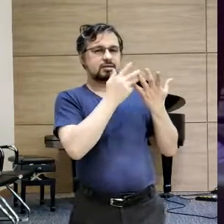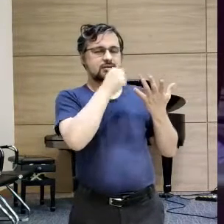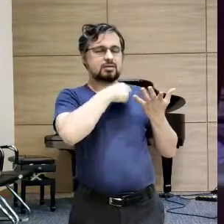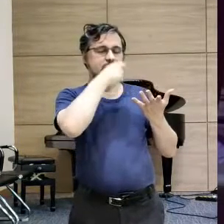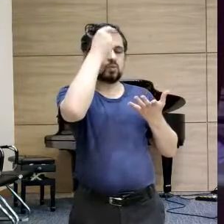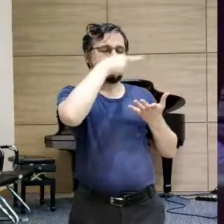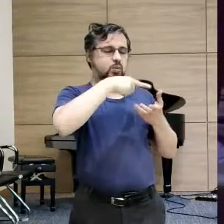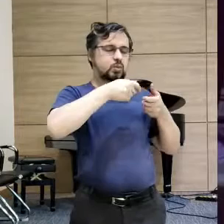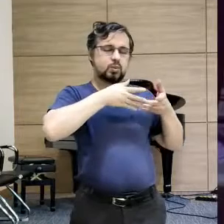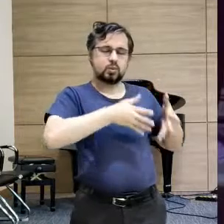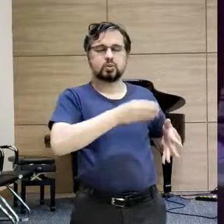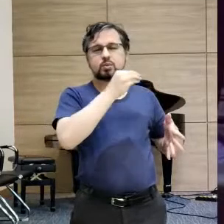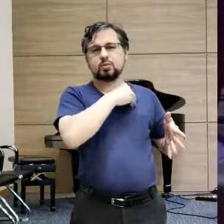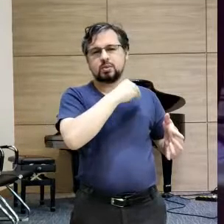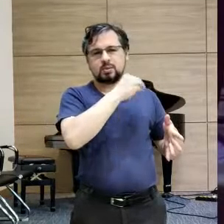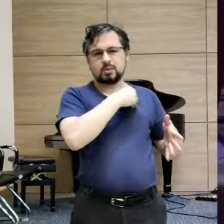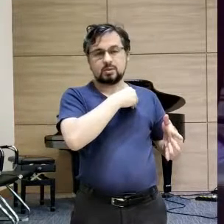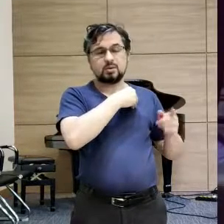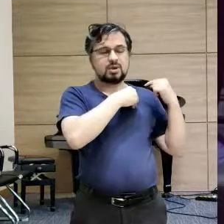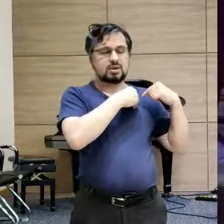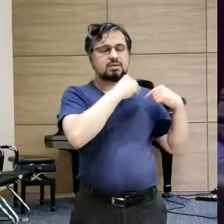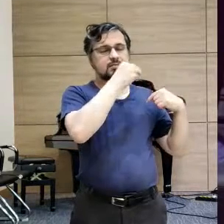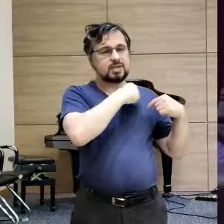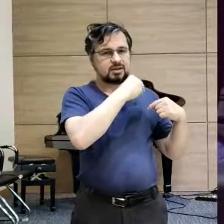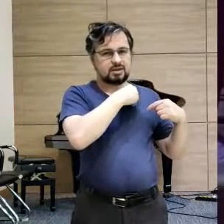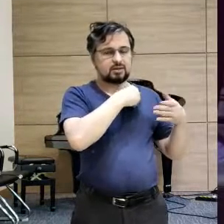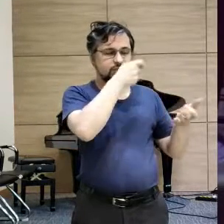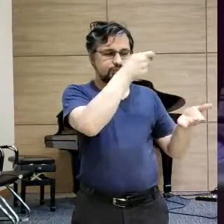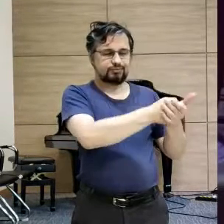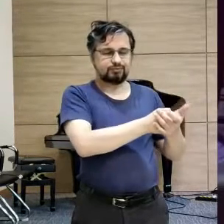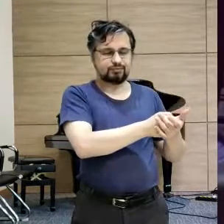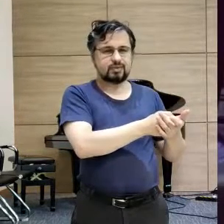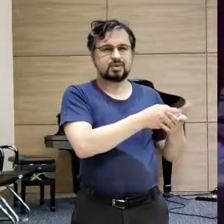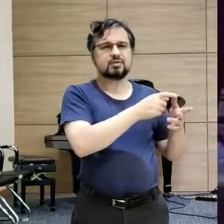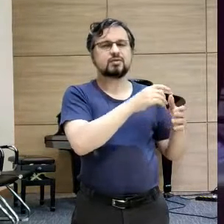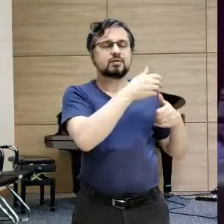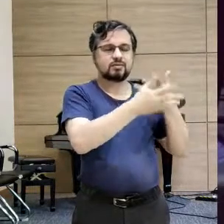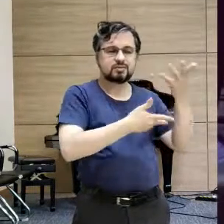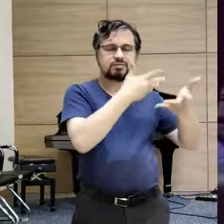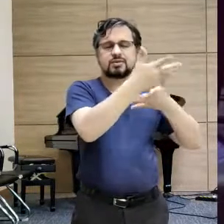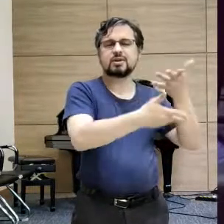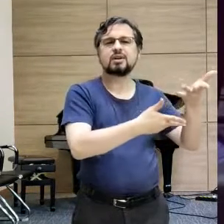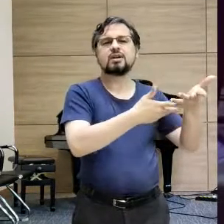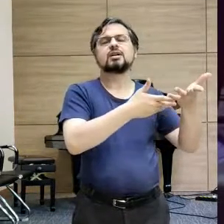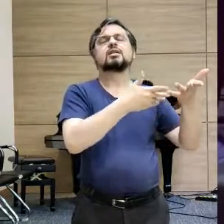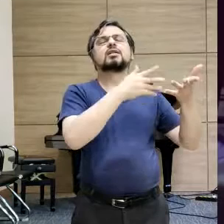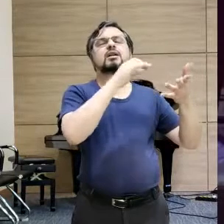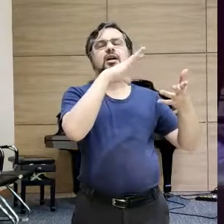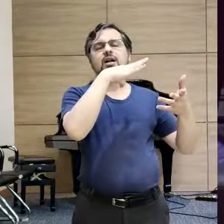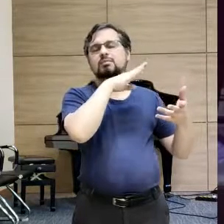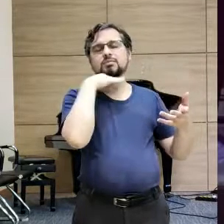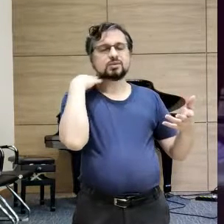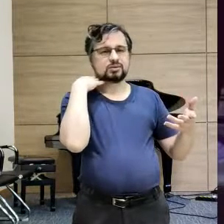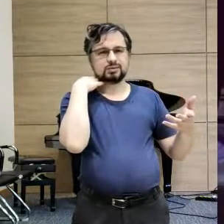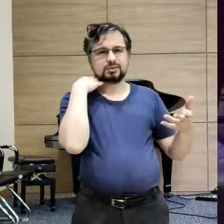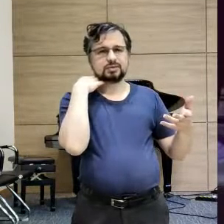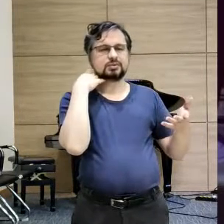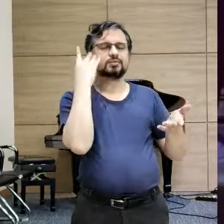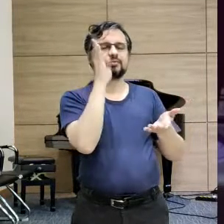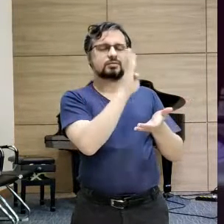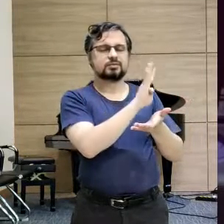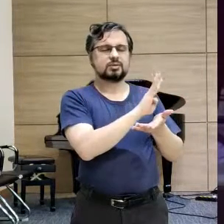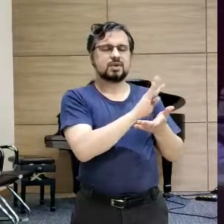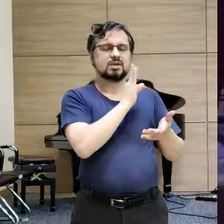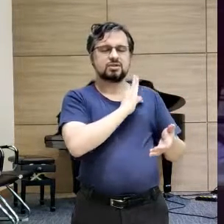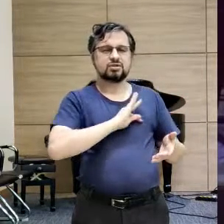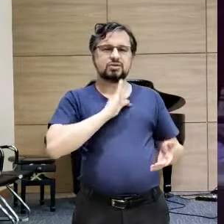luz ao pecado, e esse pecado consumado gera a morte. Tiago capítulo 1, versículo 15. A mesma